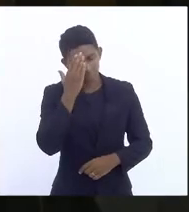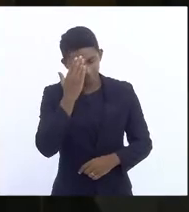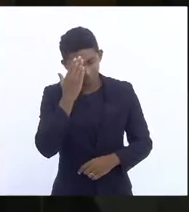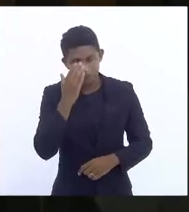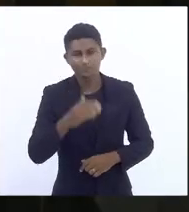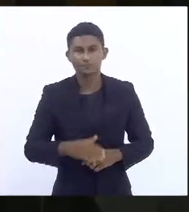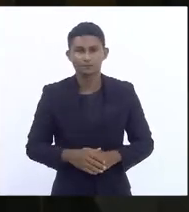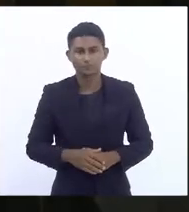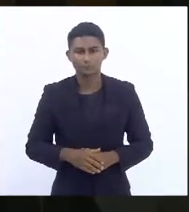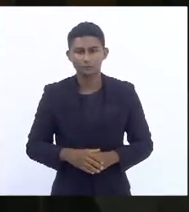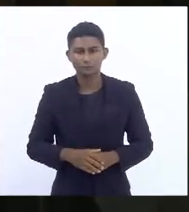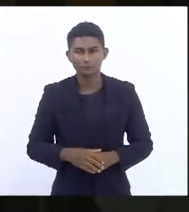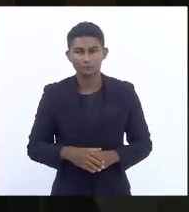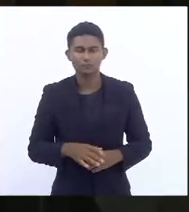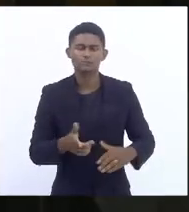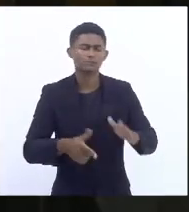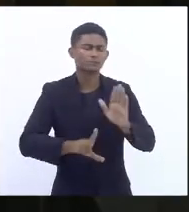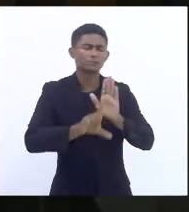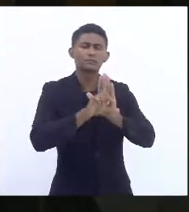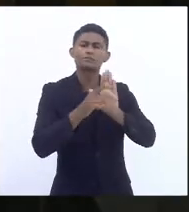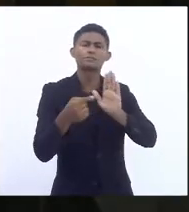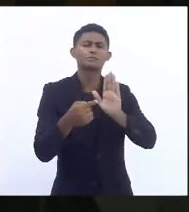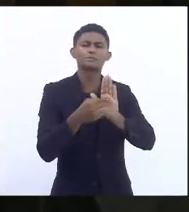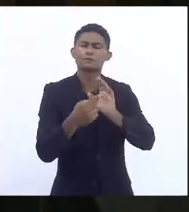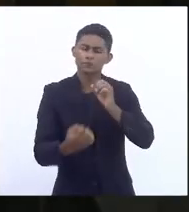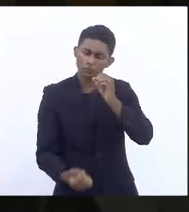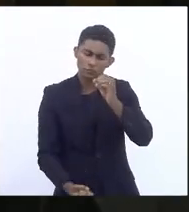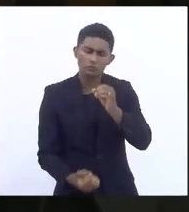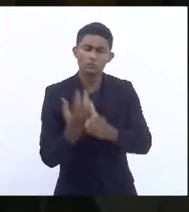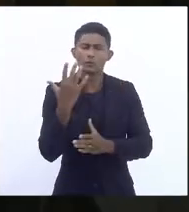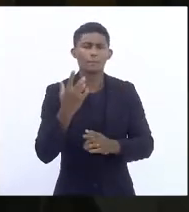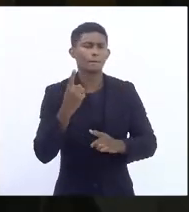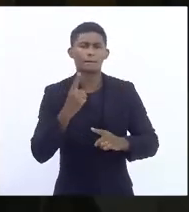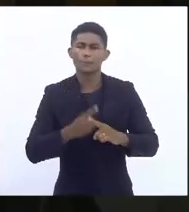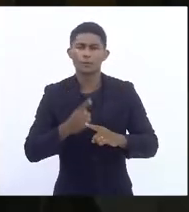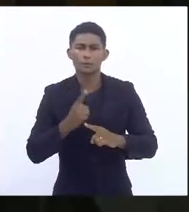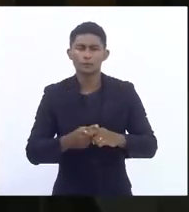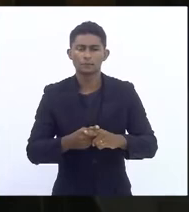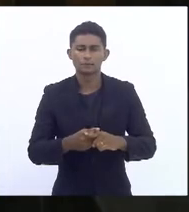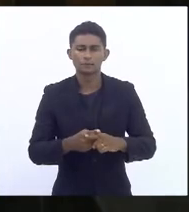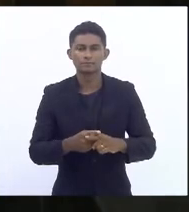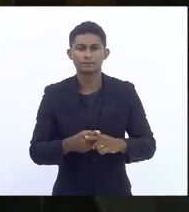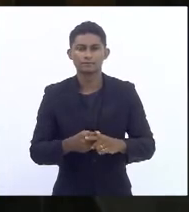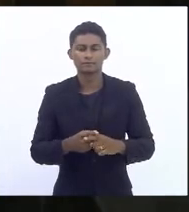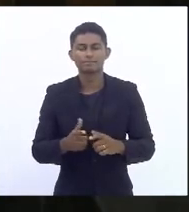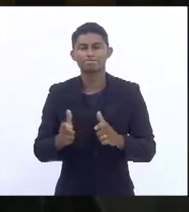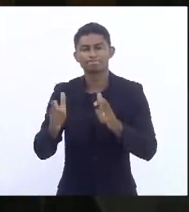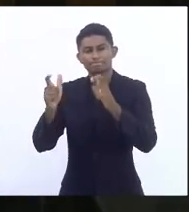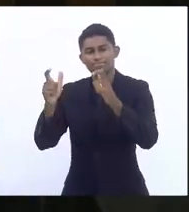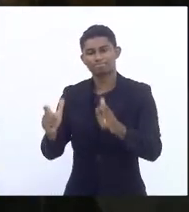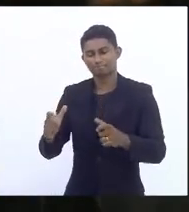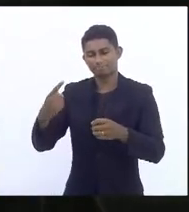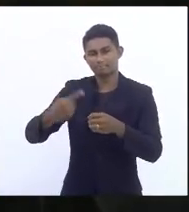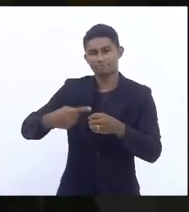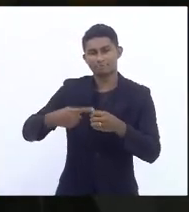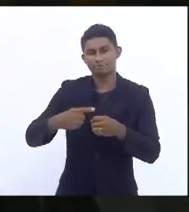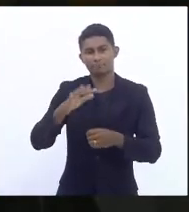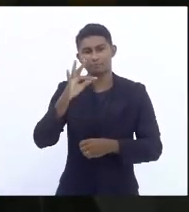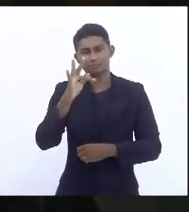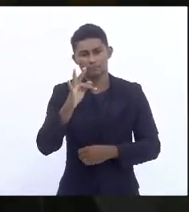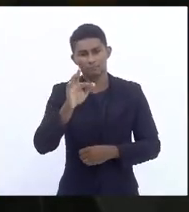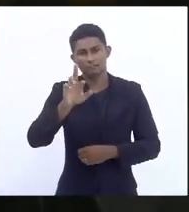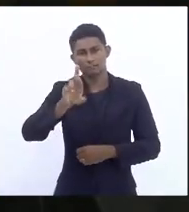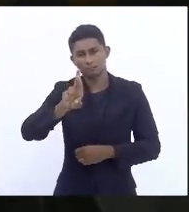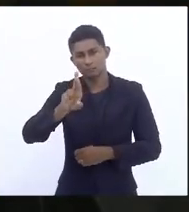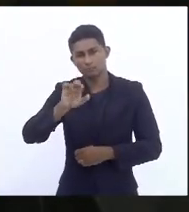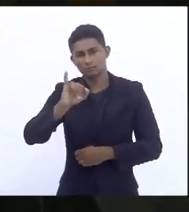esta legislação nasceu fruto do município de Friburgo, que era,